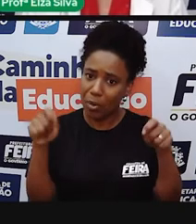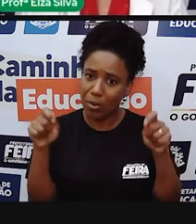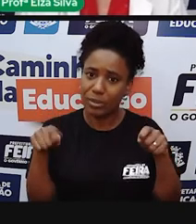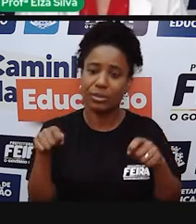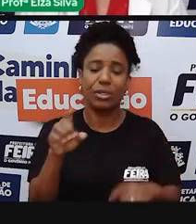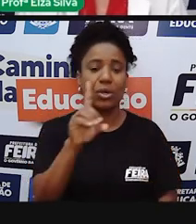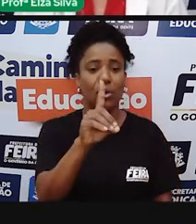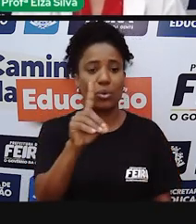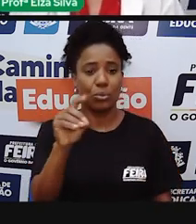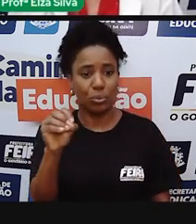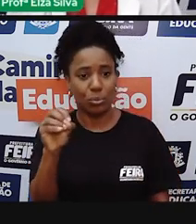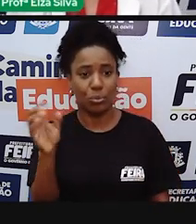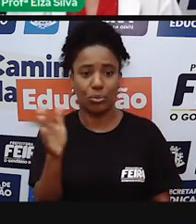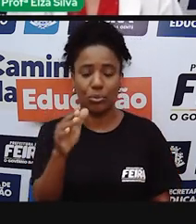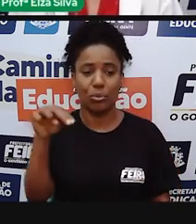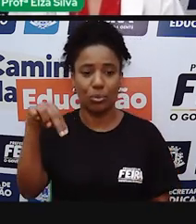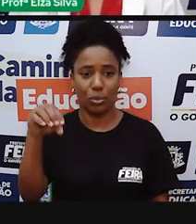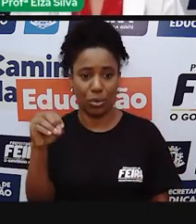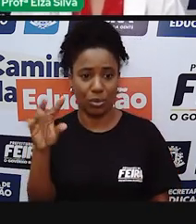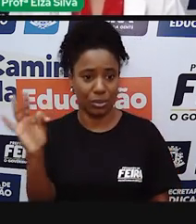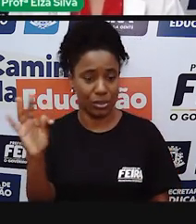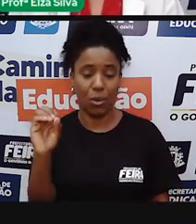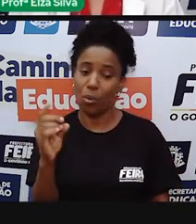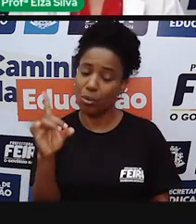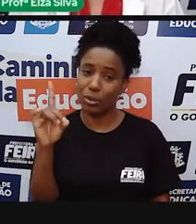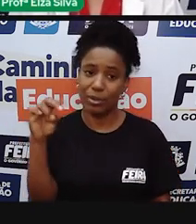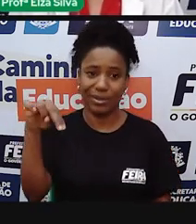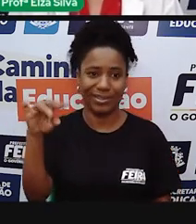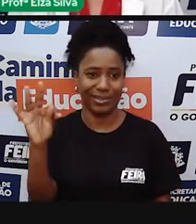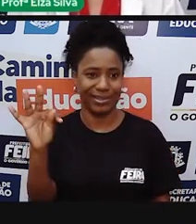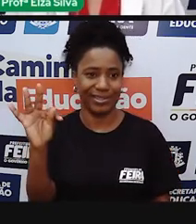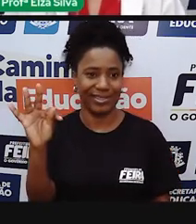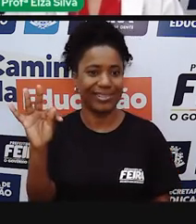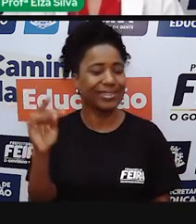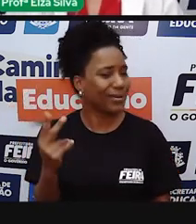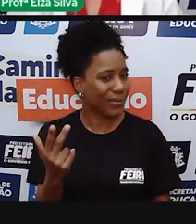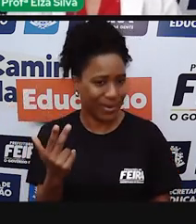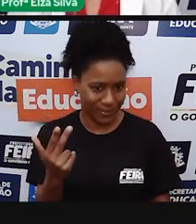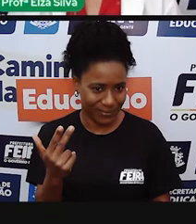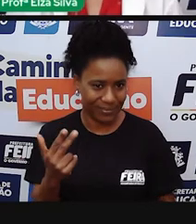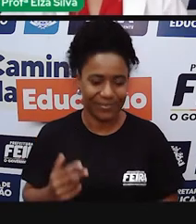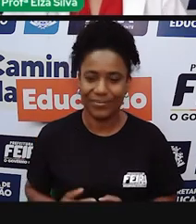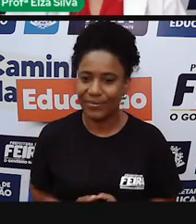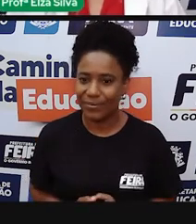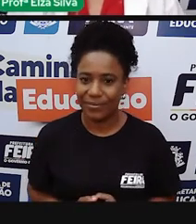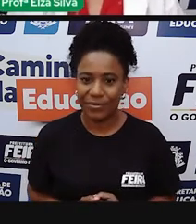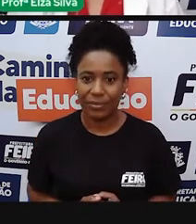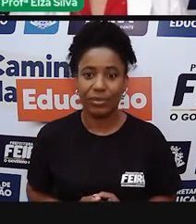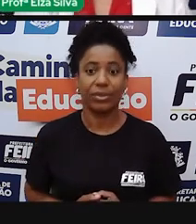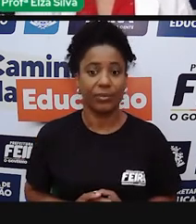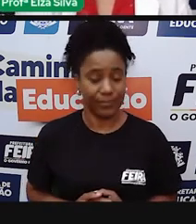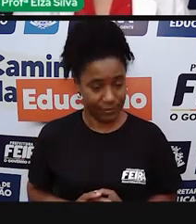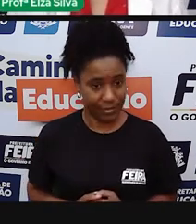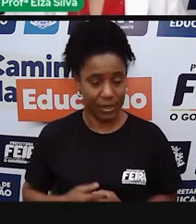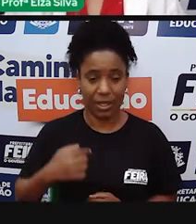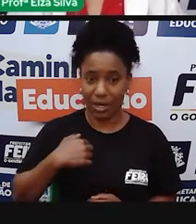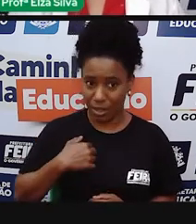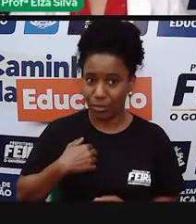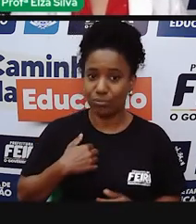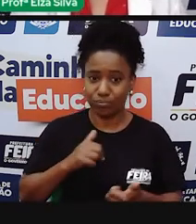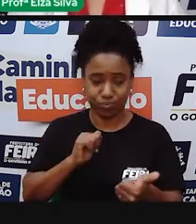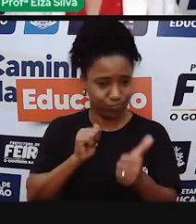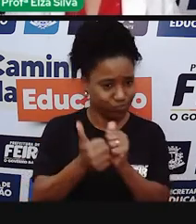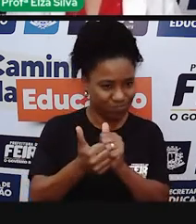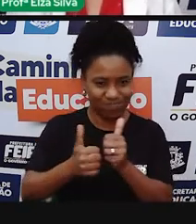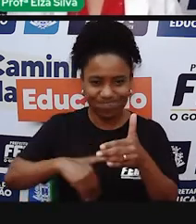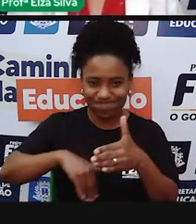not ou don't, é a mesma coisa, ok? I play soccer, eu jogo futebol, eu afirmo